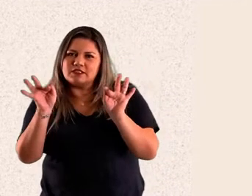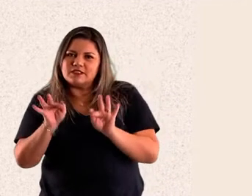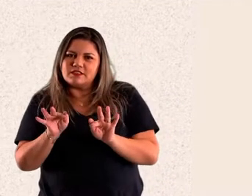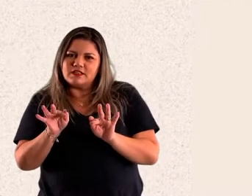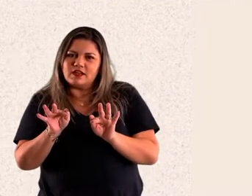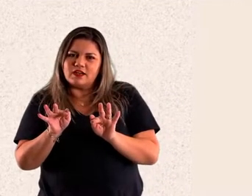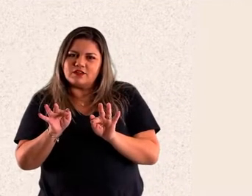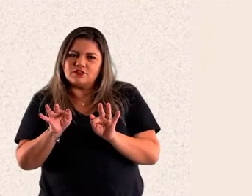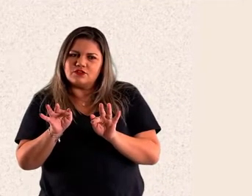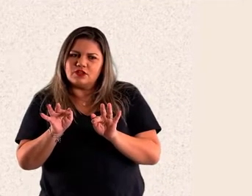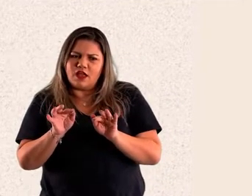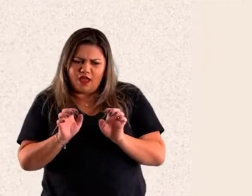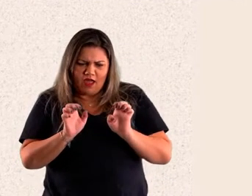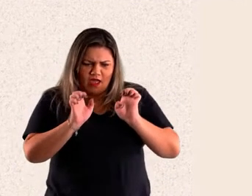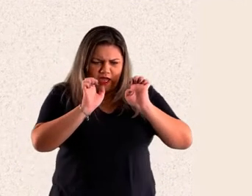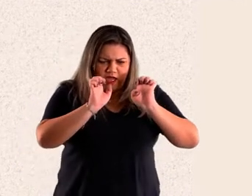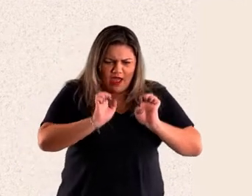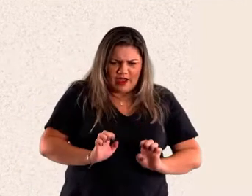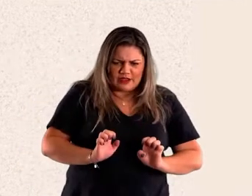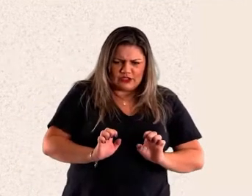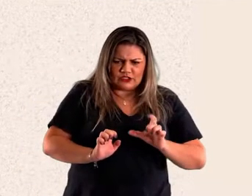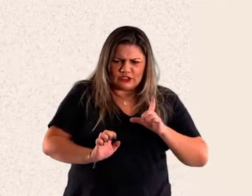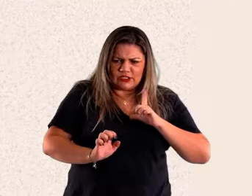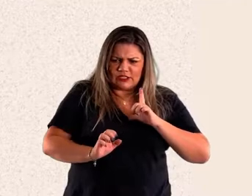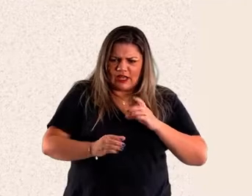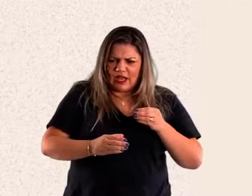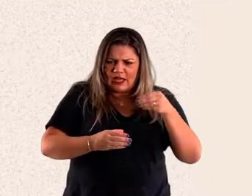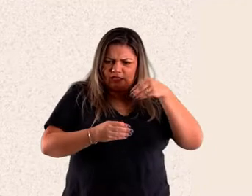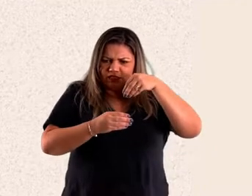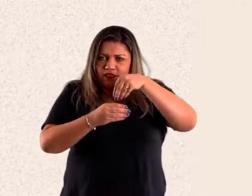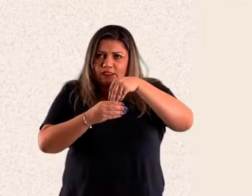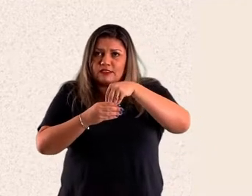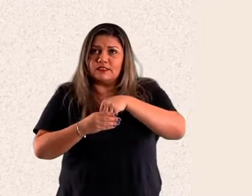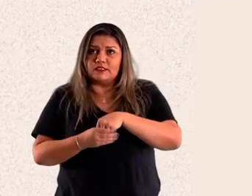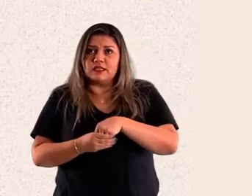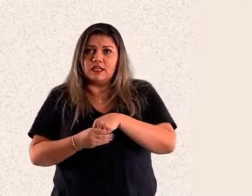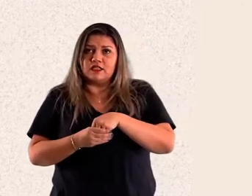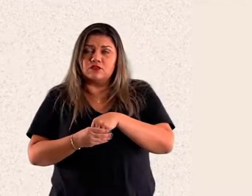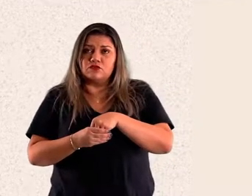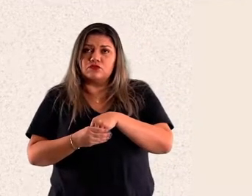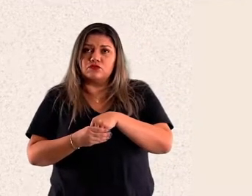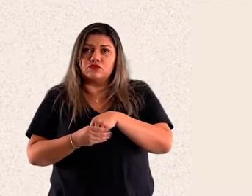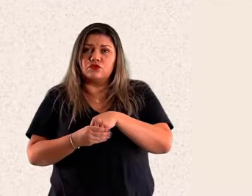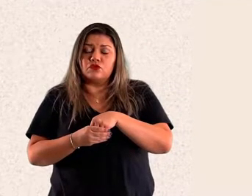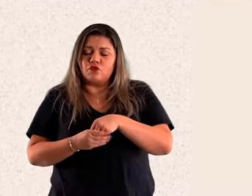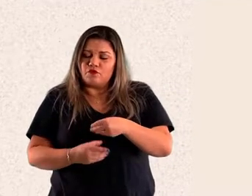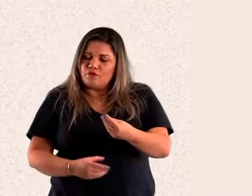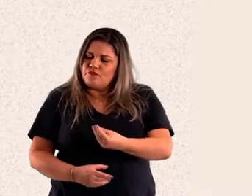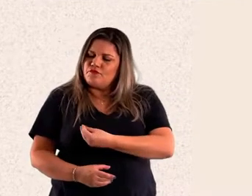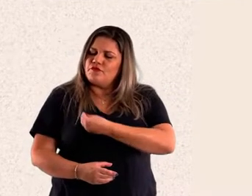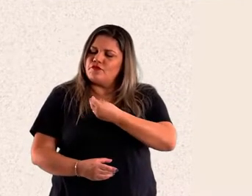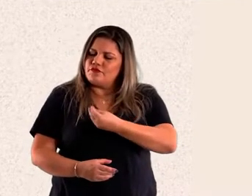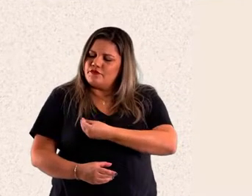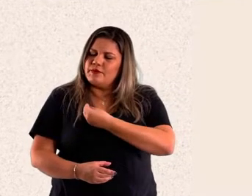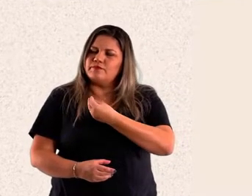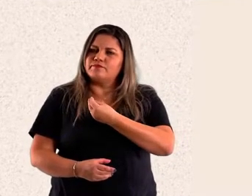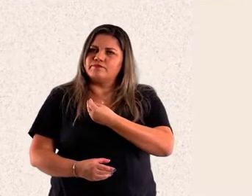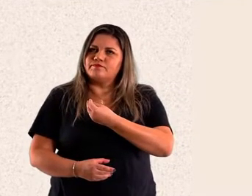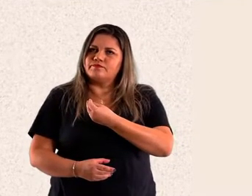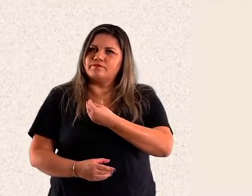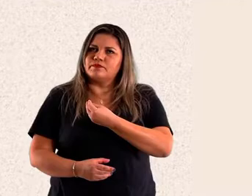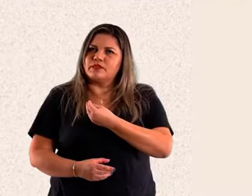ética Tem Tudo a Ver como arremata trouxe né na lição do cor tela com a convivência ela é